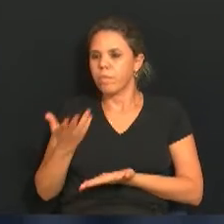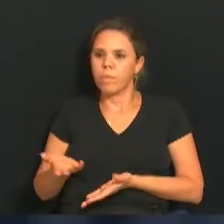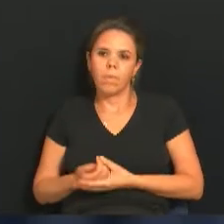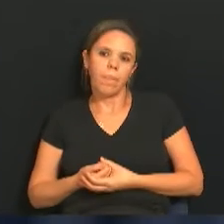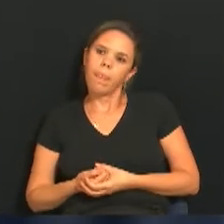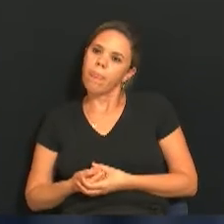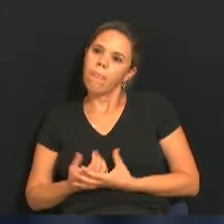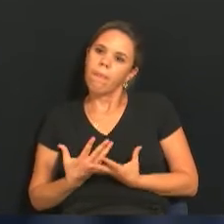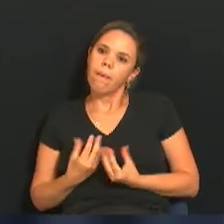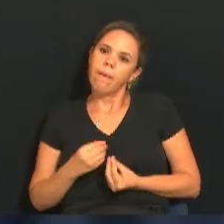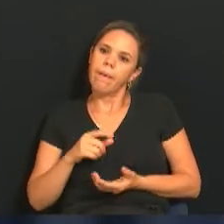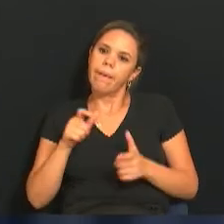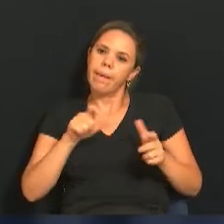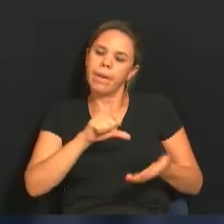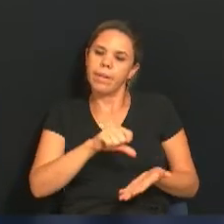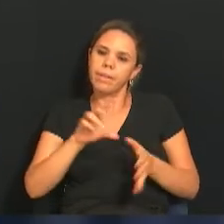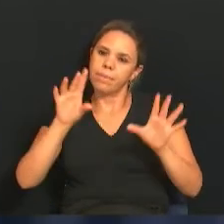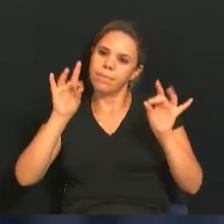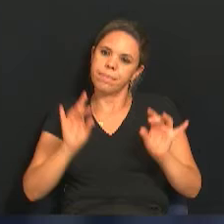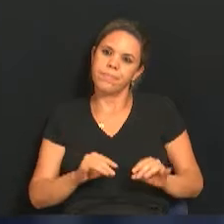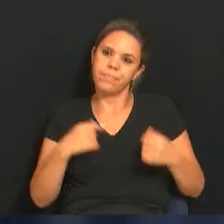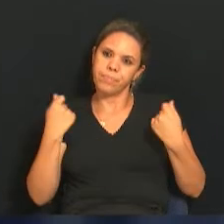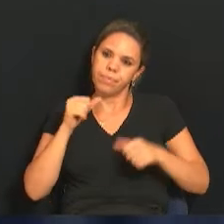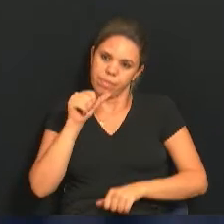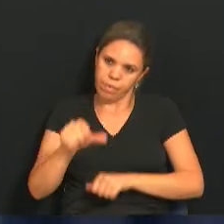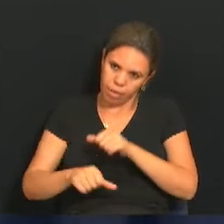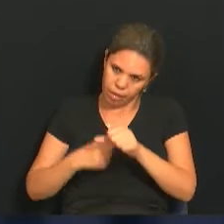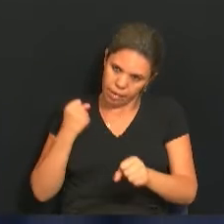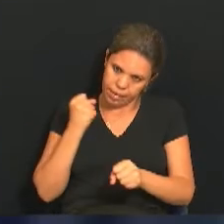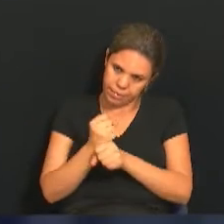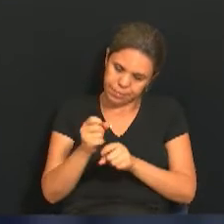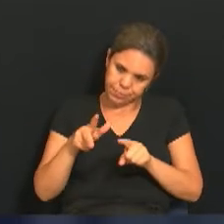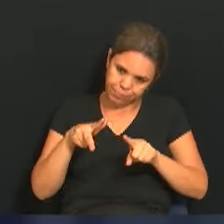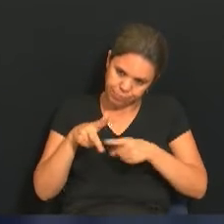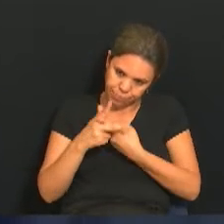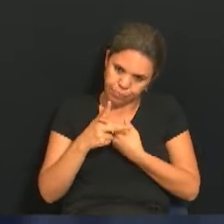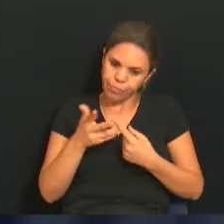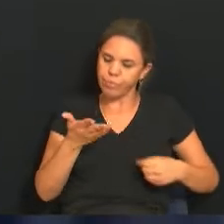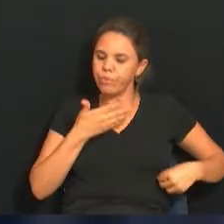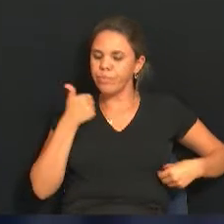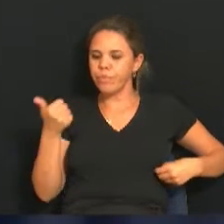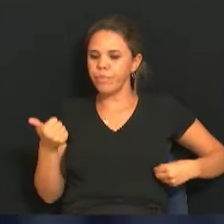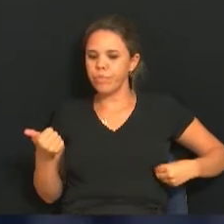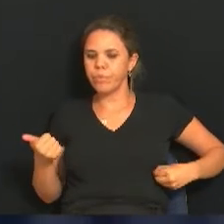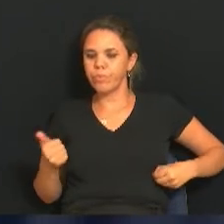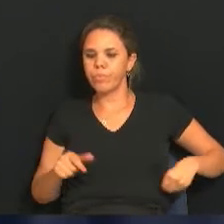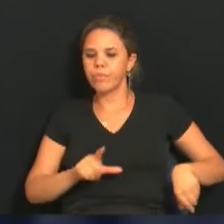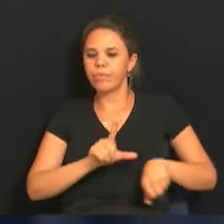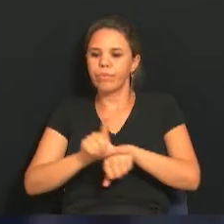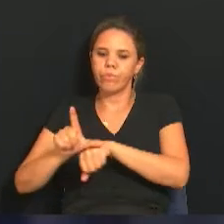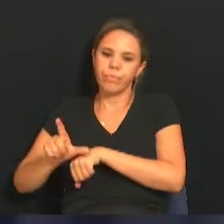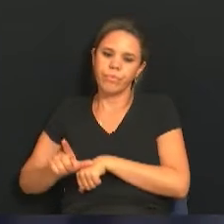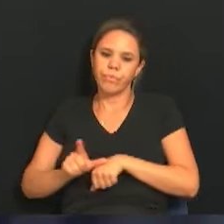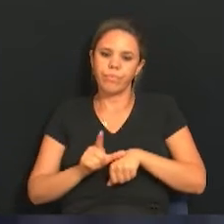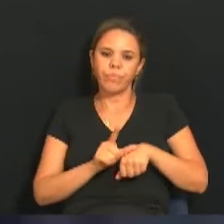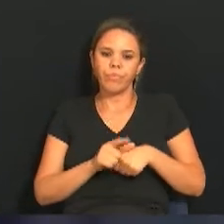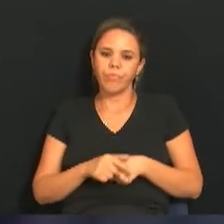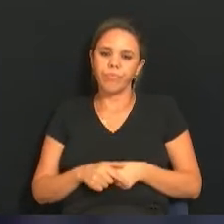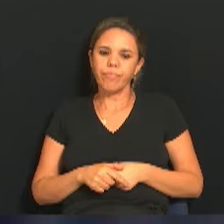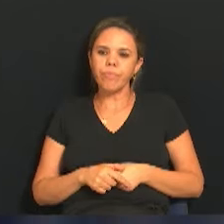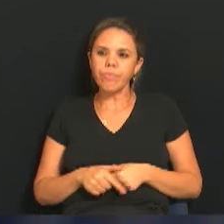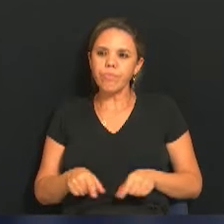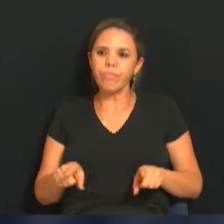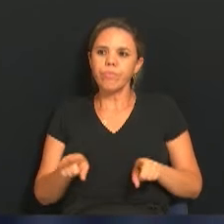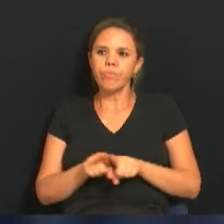muitos pontos, muitos detalhes que precisam ser feitos para a melhoria do comércio e também para